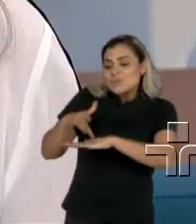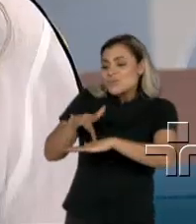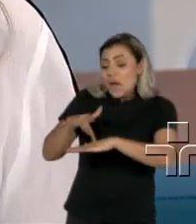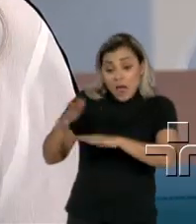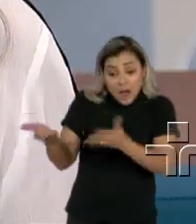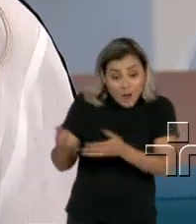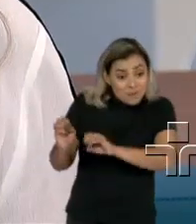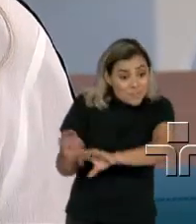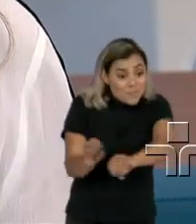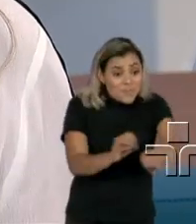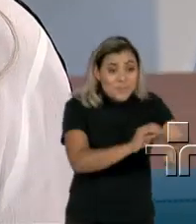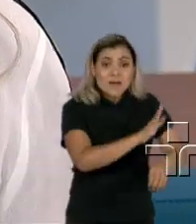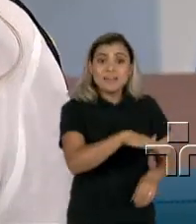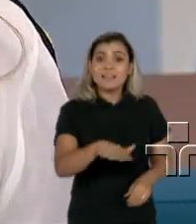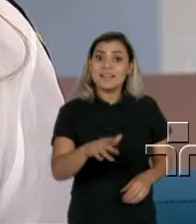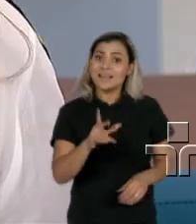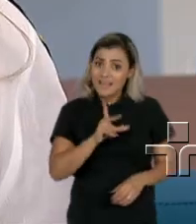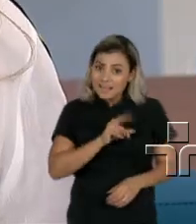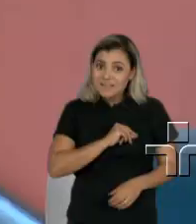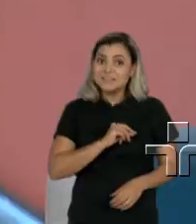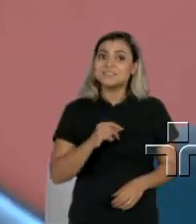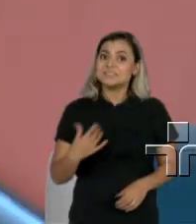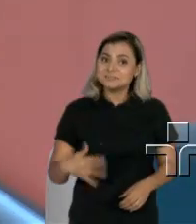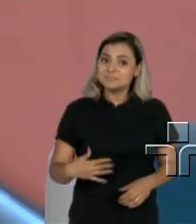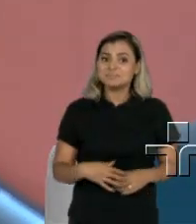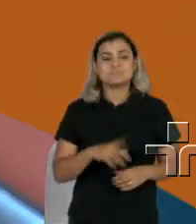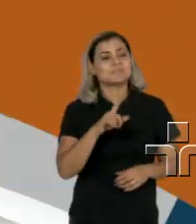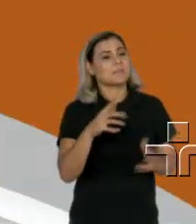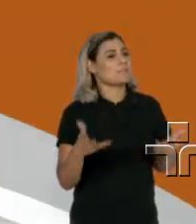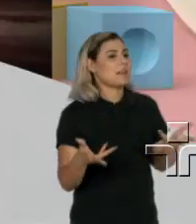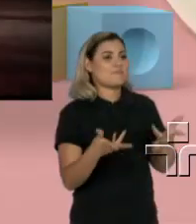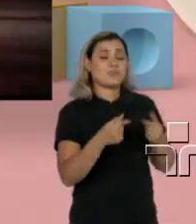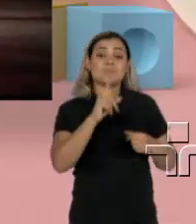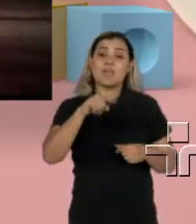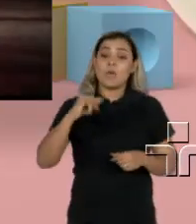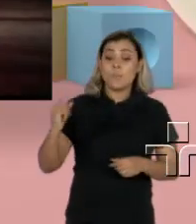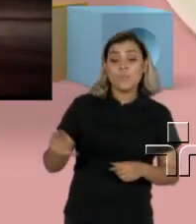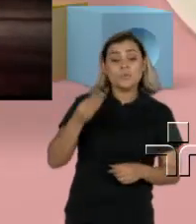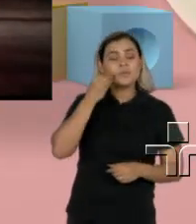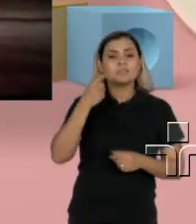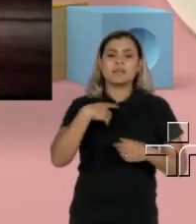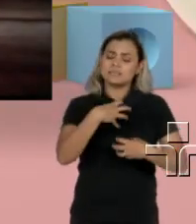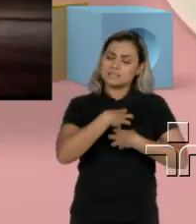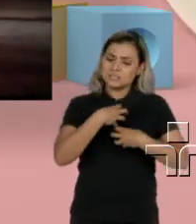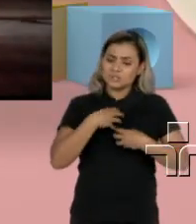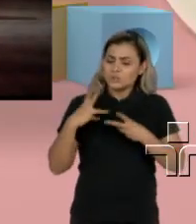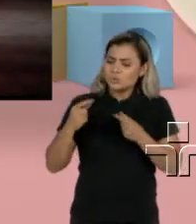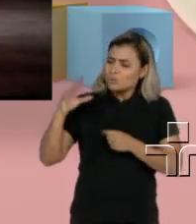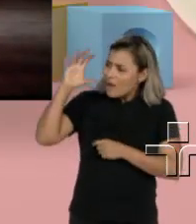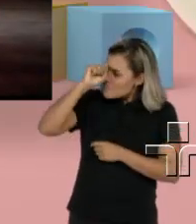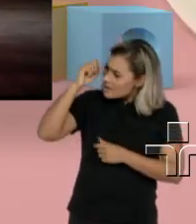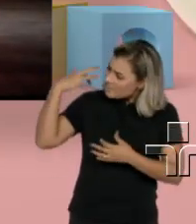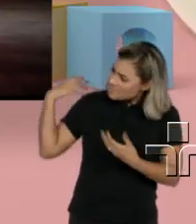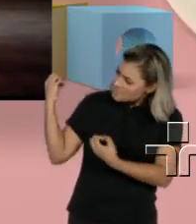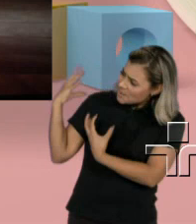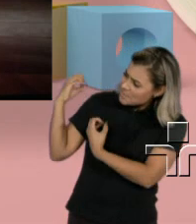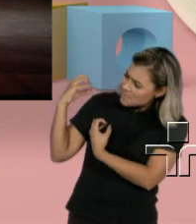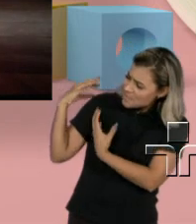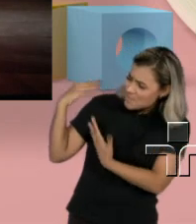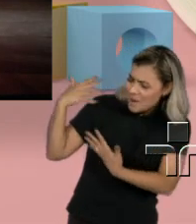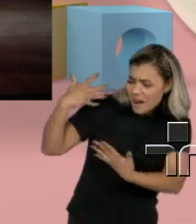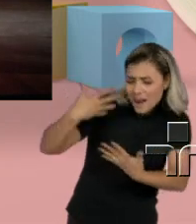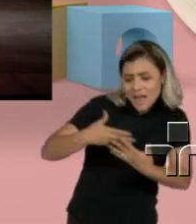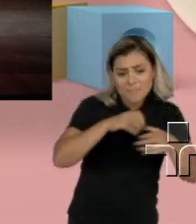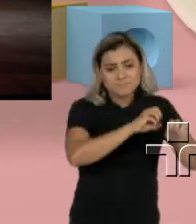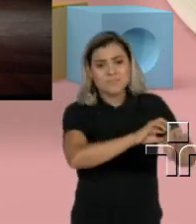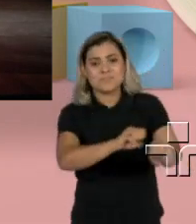pode ensinar seus alunos a u é maravilhoso é a oportunidade de você sentir tudo que você aprendeu você é capaz de transmitir